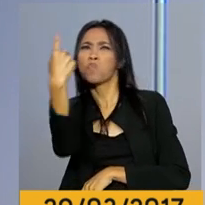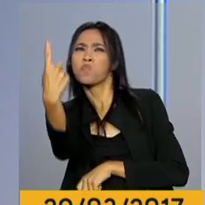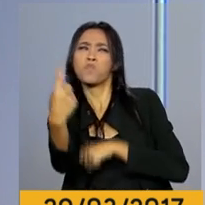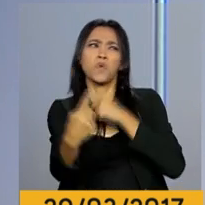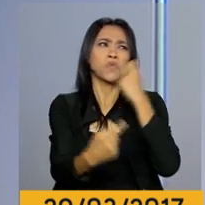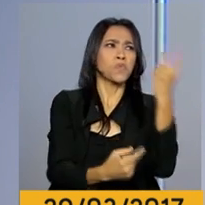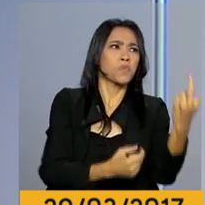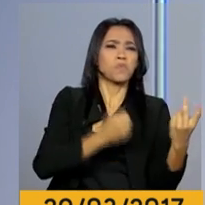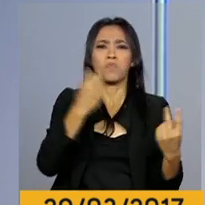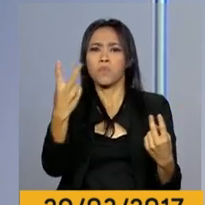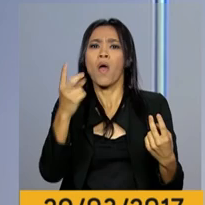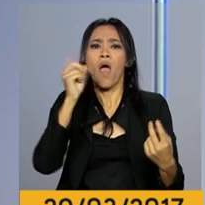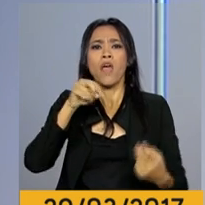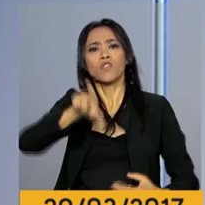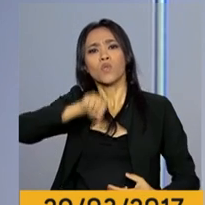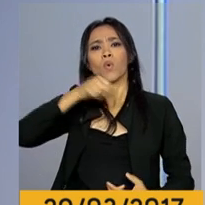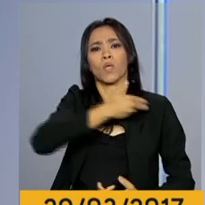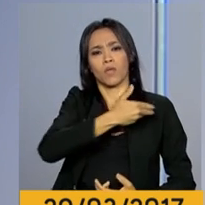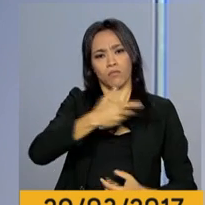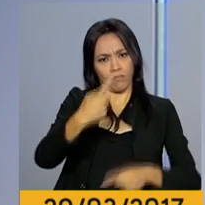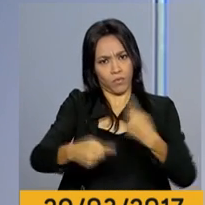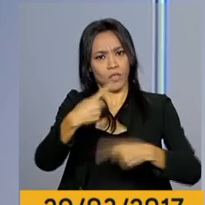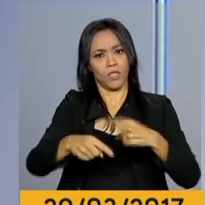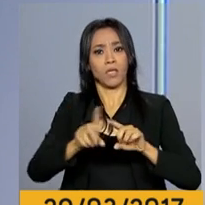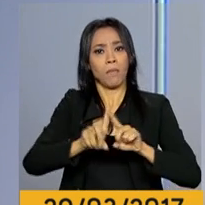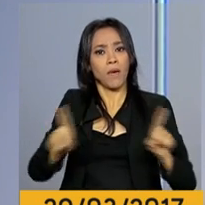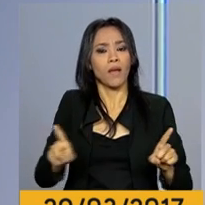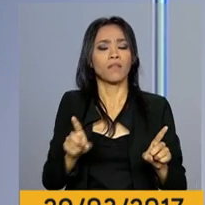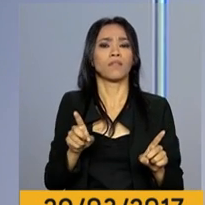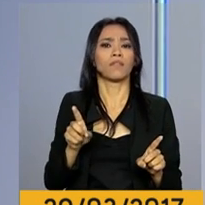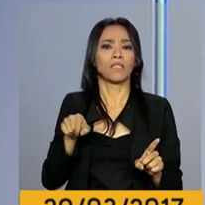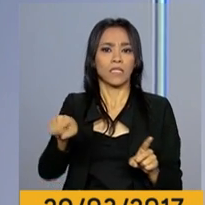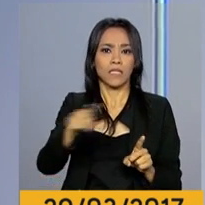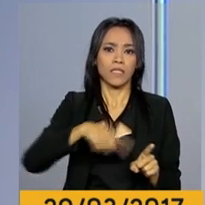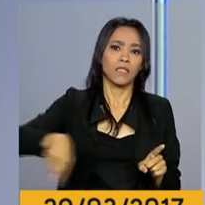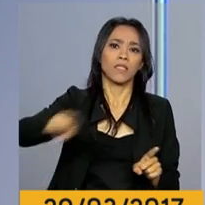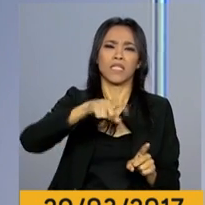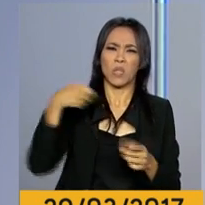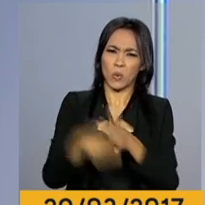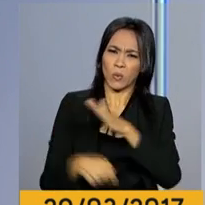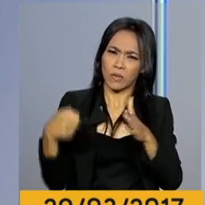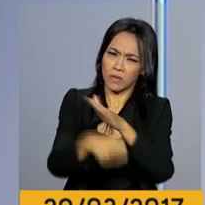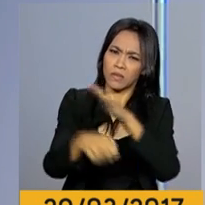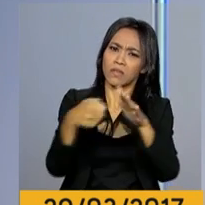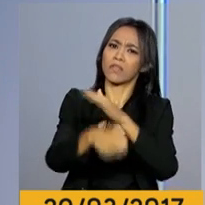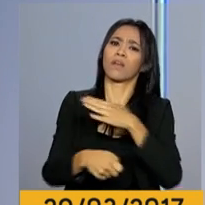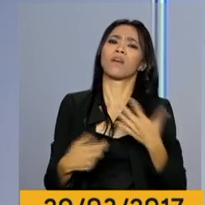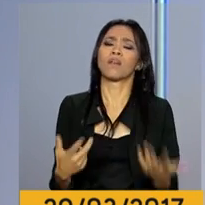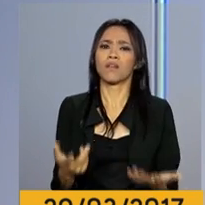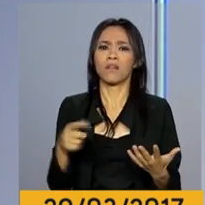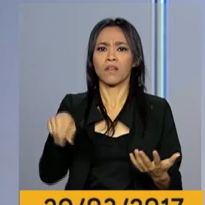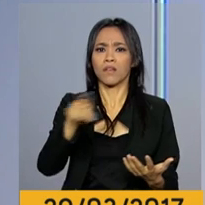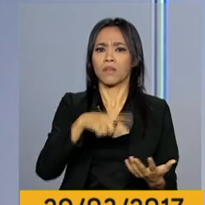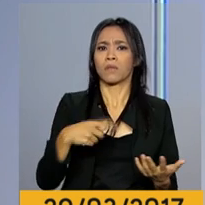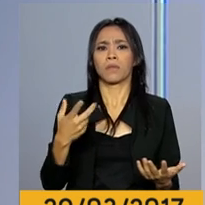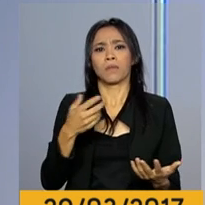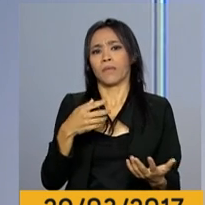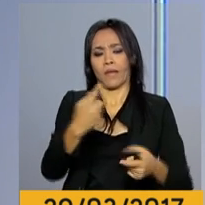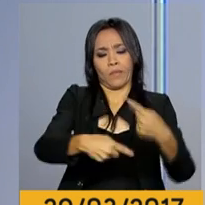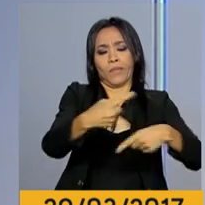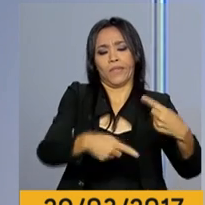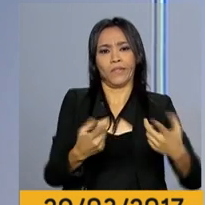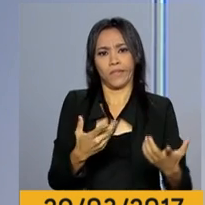o que não pode haver é aqueles que exerceram militância fizeram a militância política exercitar em cargos de